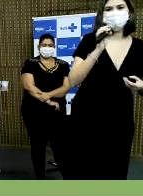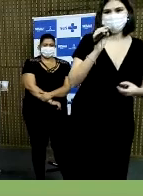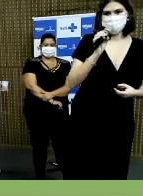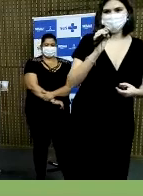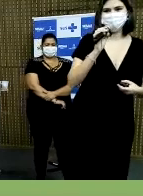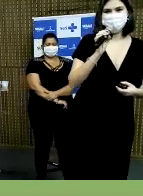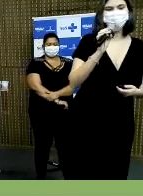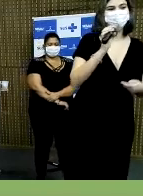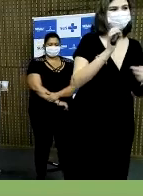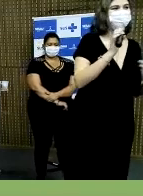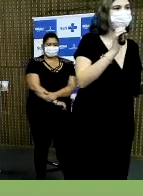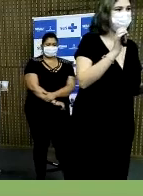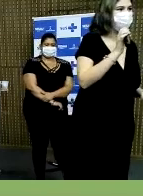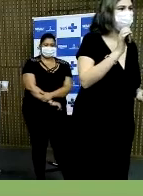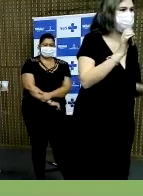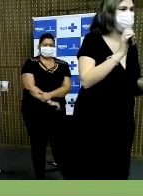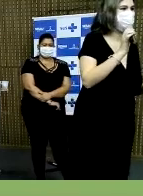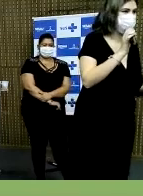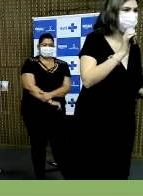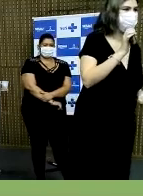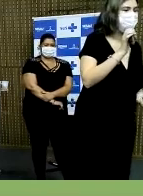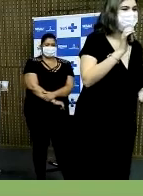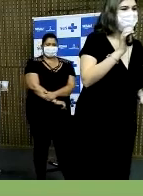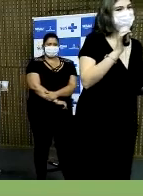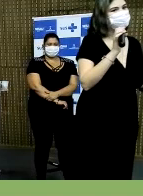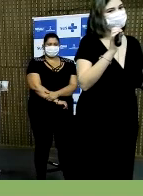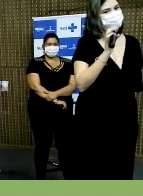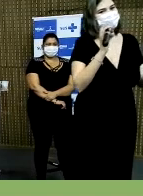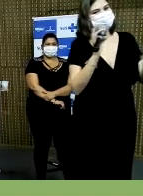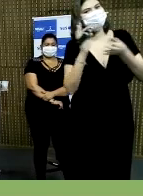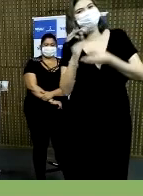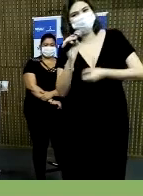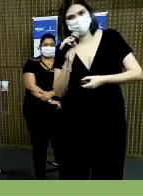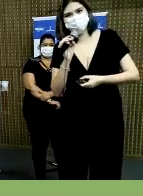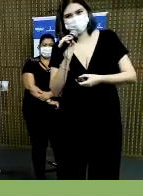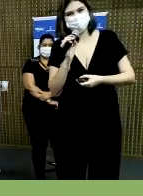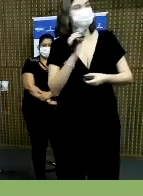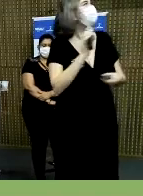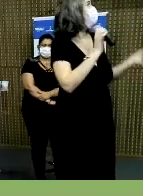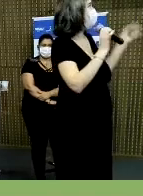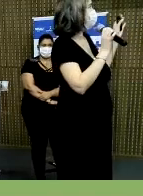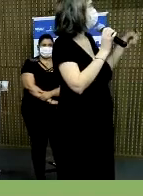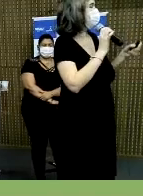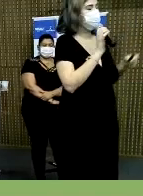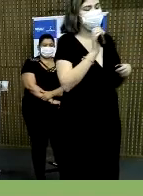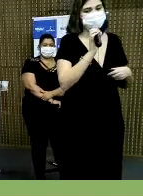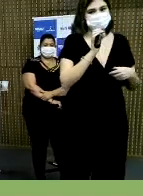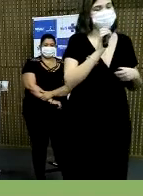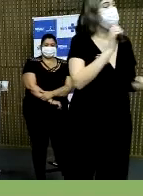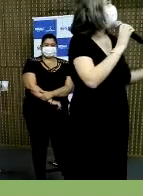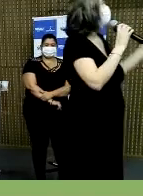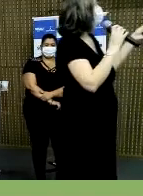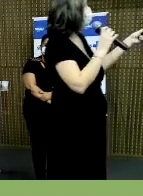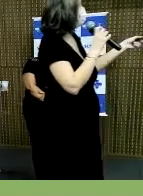demanda programada, tá? A gente tem um índice alto de absenteísmo, que eles procuram mais a demanda espontânea, mas nós trabalhamos com